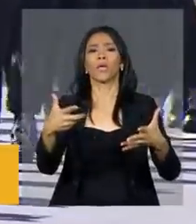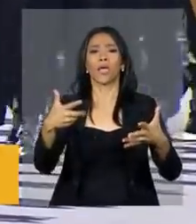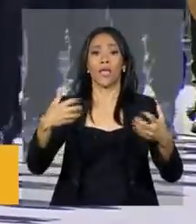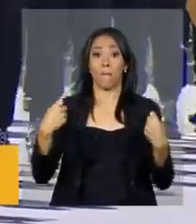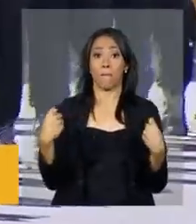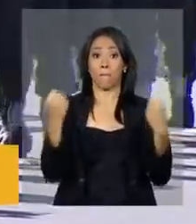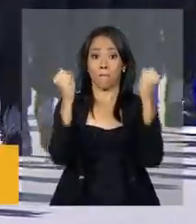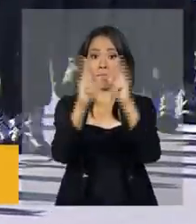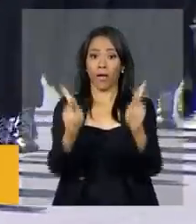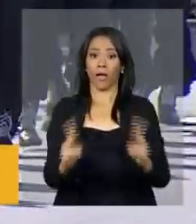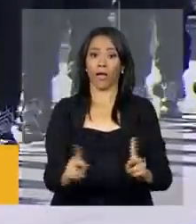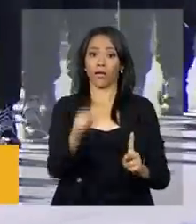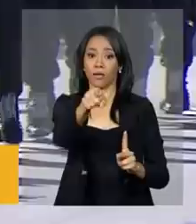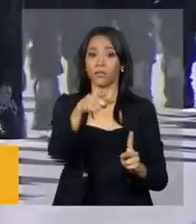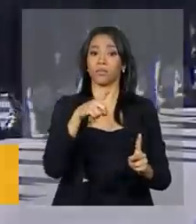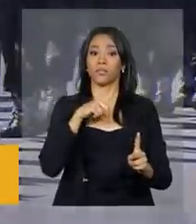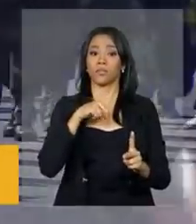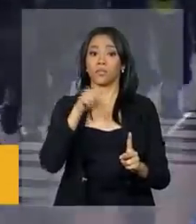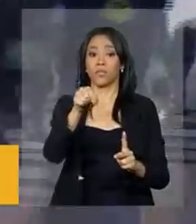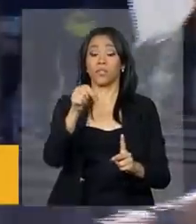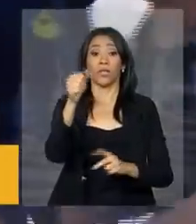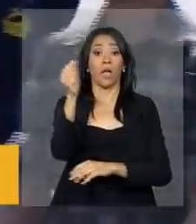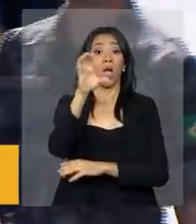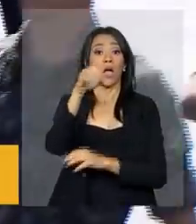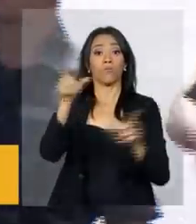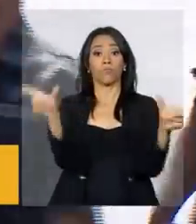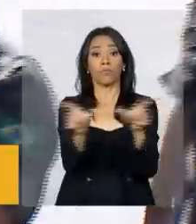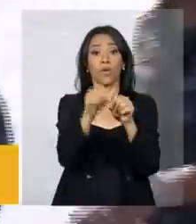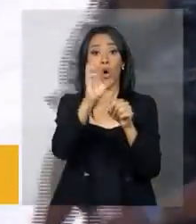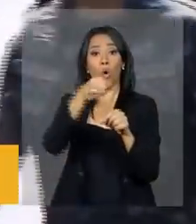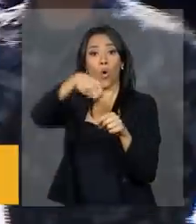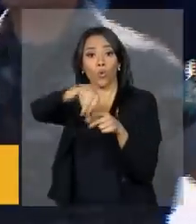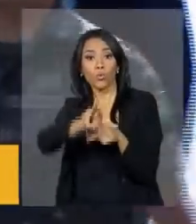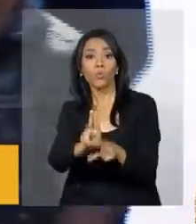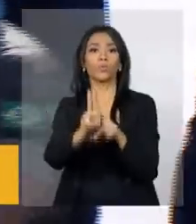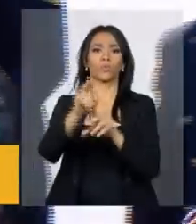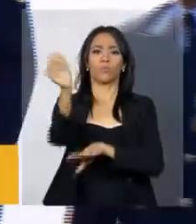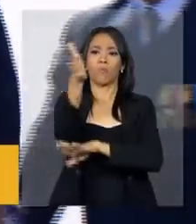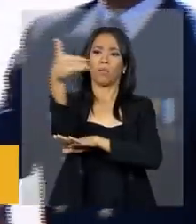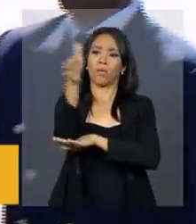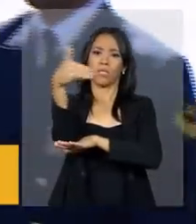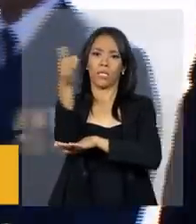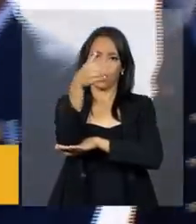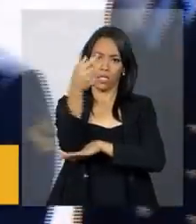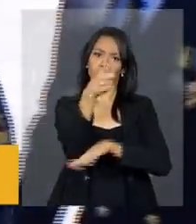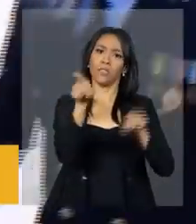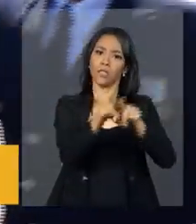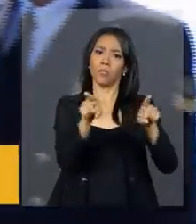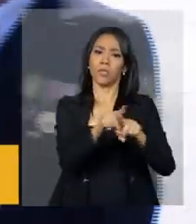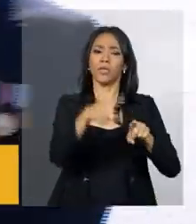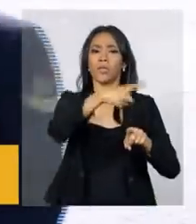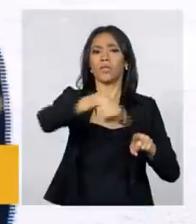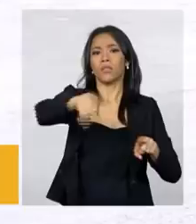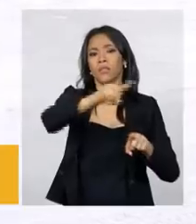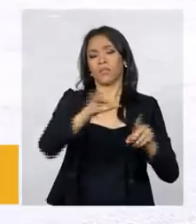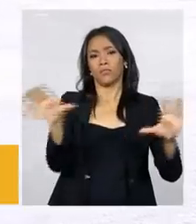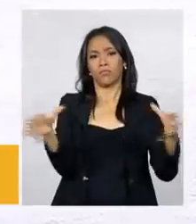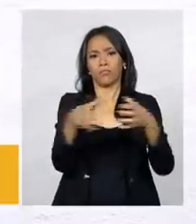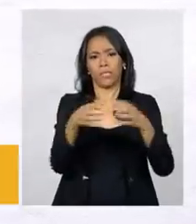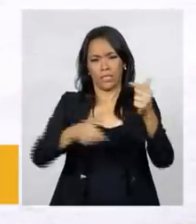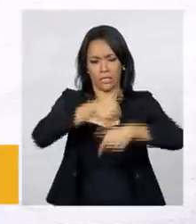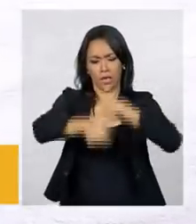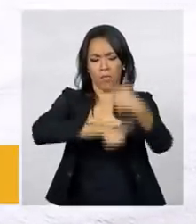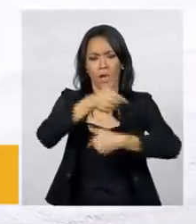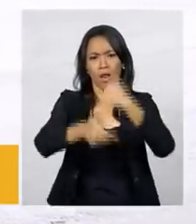sob a bandeira da Organização das Nações Unidas e da Organização dos Estados Americanos, trabalharam pela